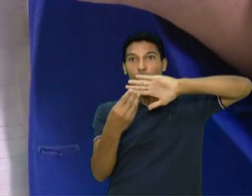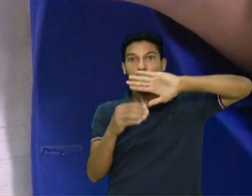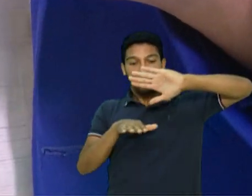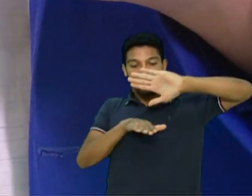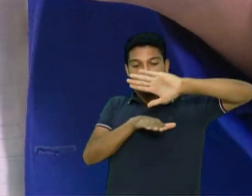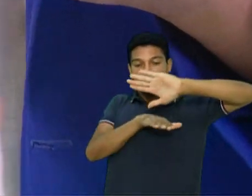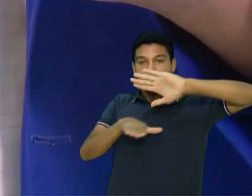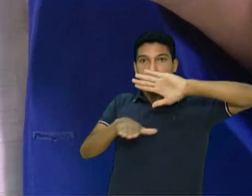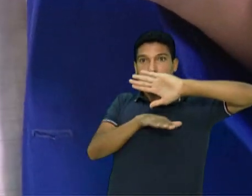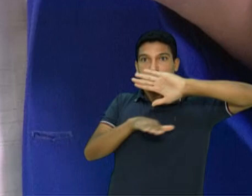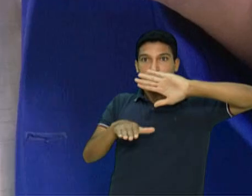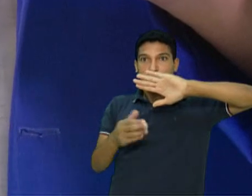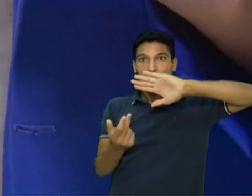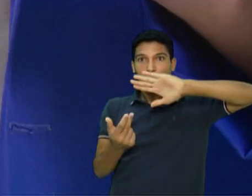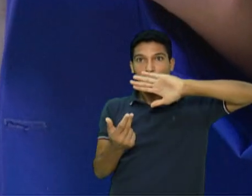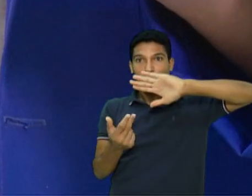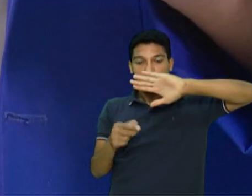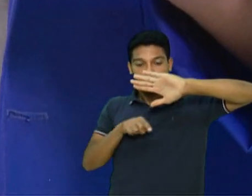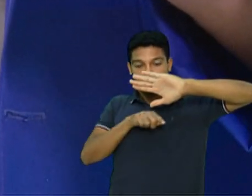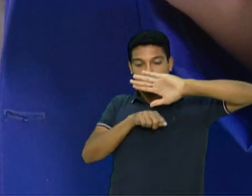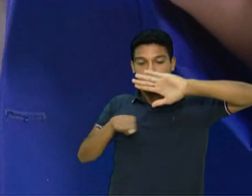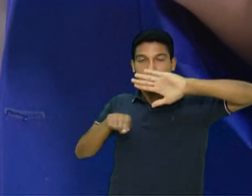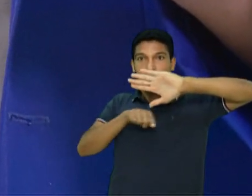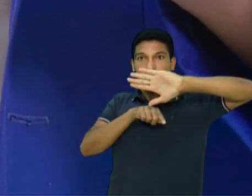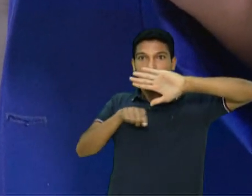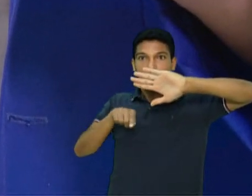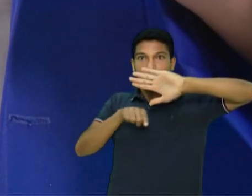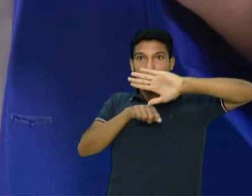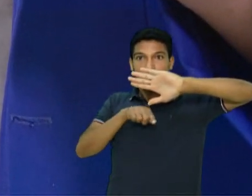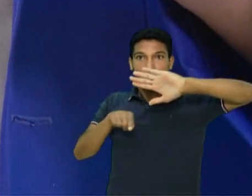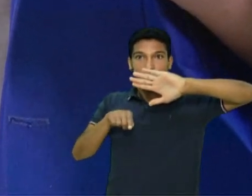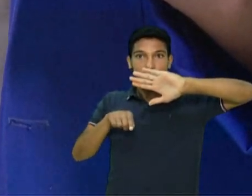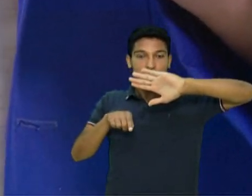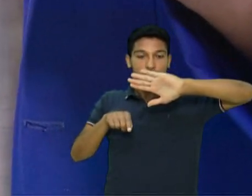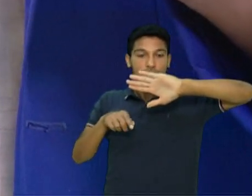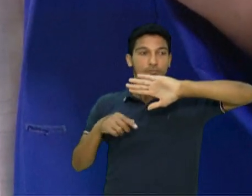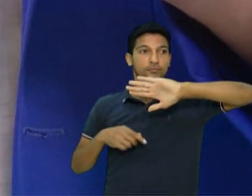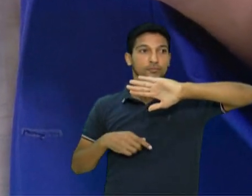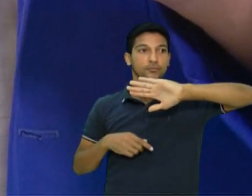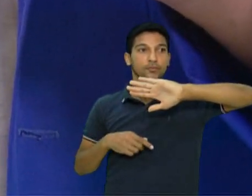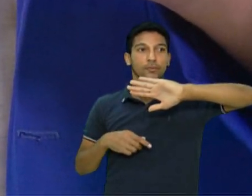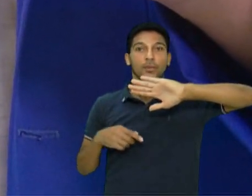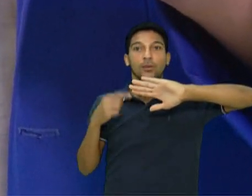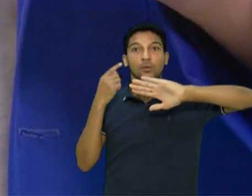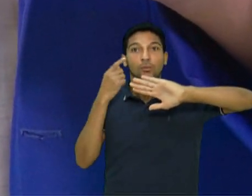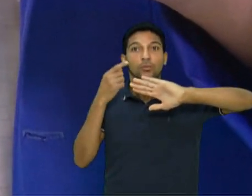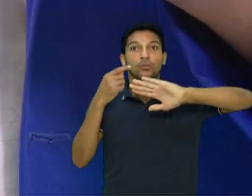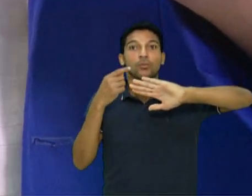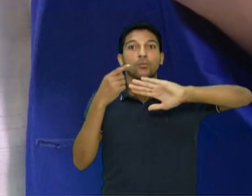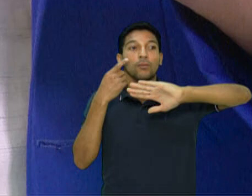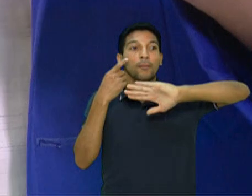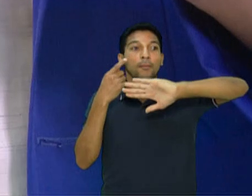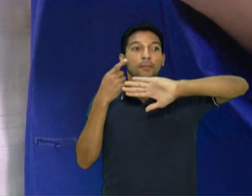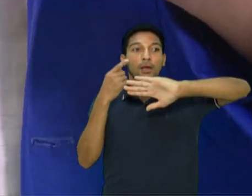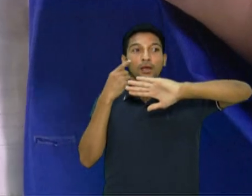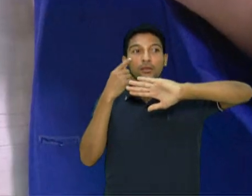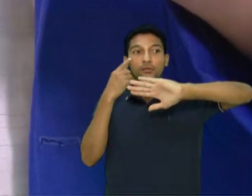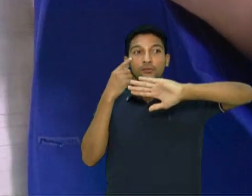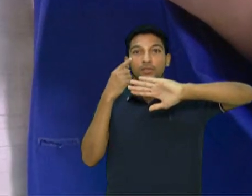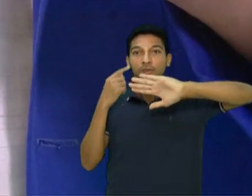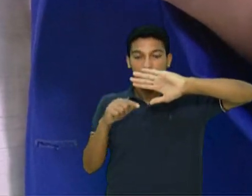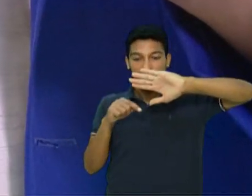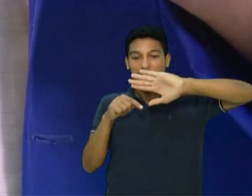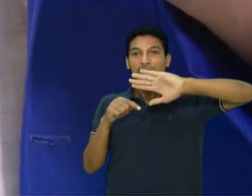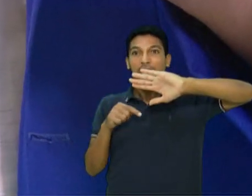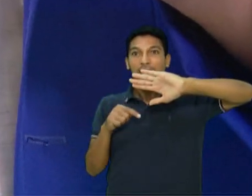desse quadrado aqui? Beleza? E aí ele está perguntando o seguinte, tá, mas a projeção pode ser um segmento